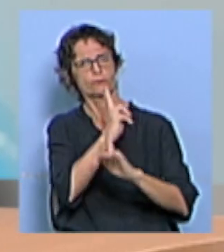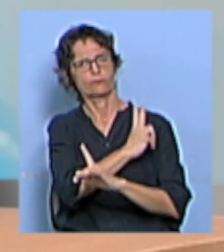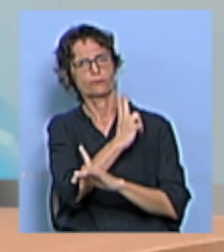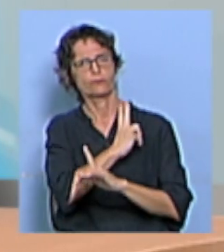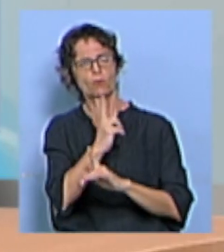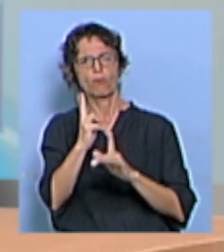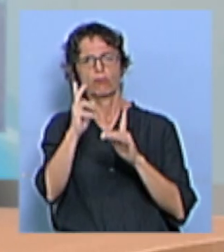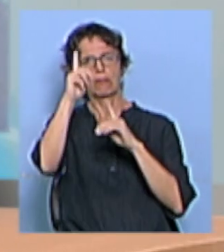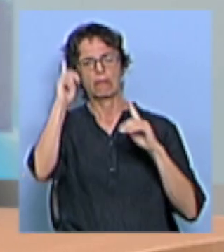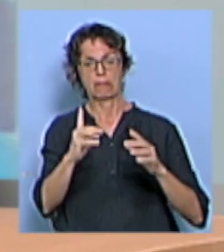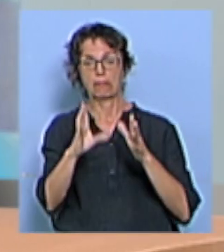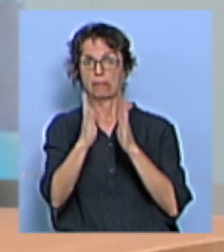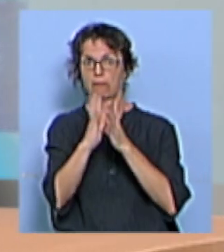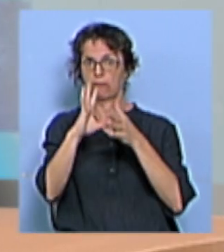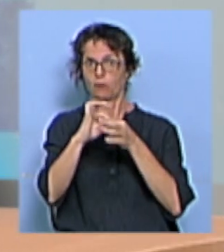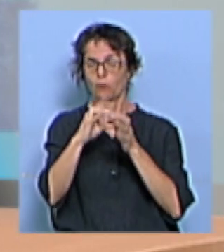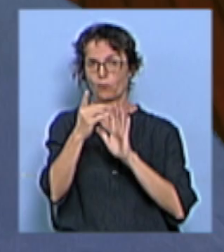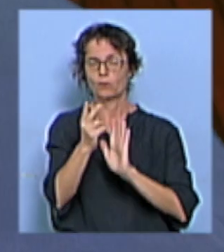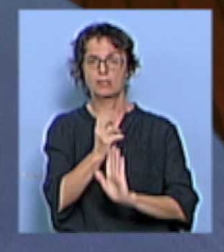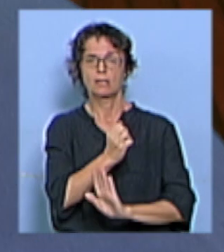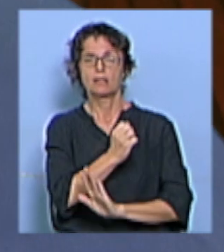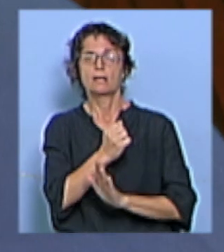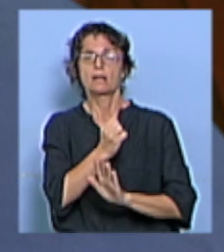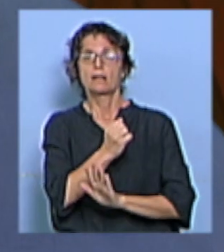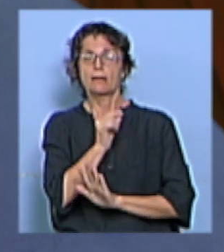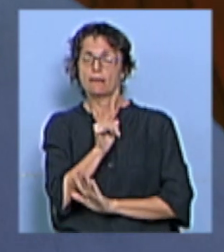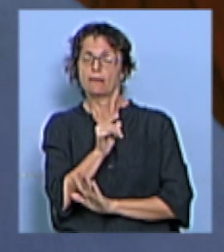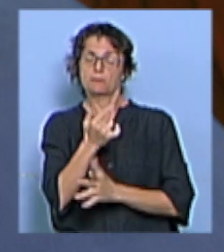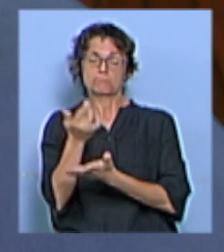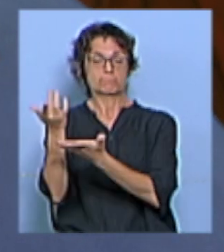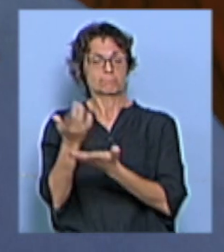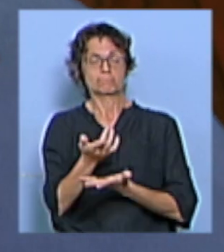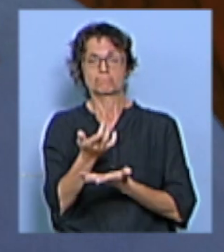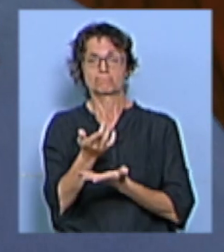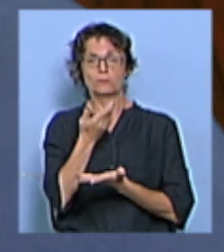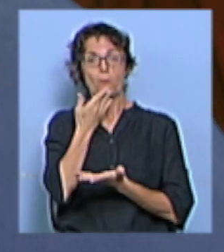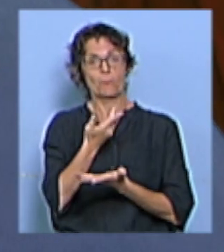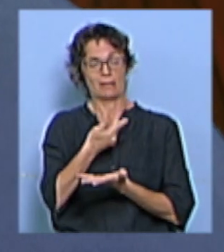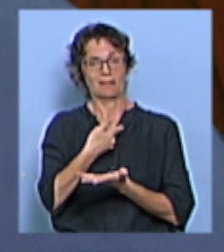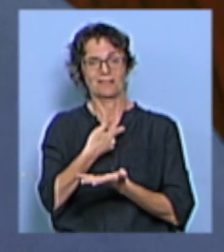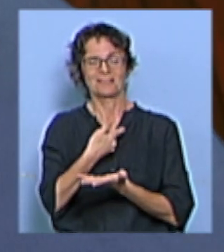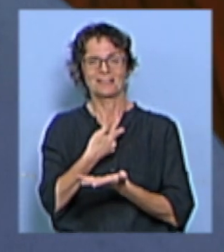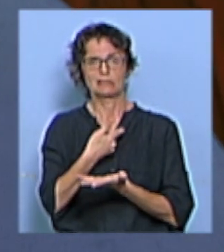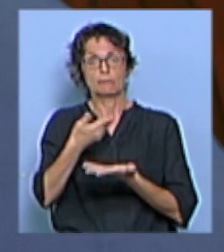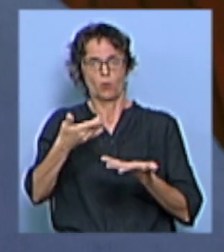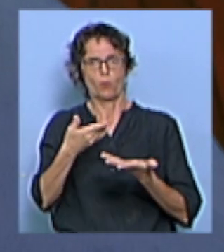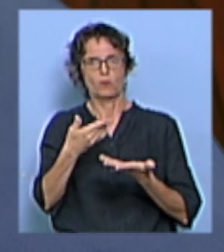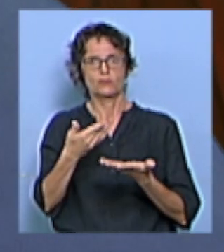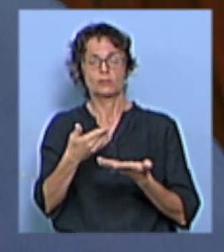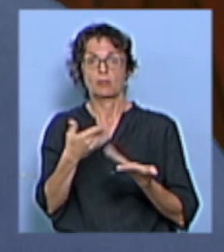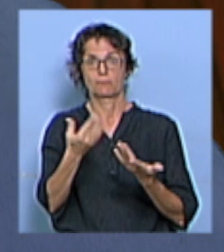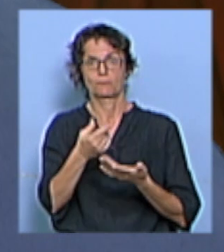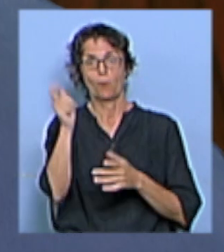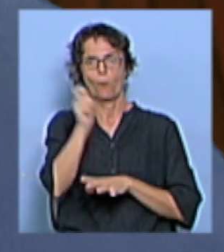obrigado por estar aqui entre nós, uma vez mais. Estamos em pleno agosto e,